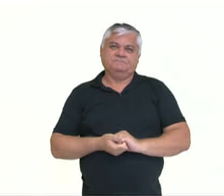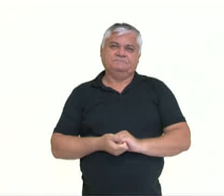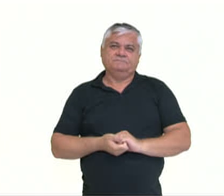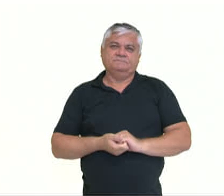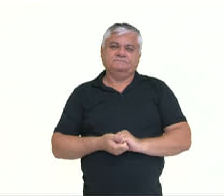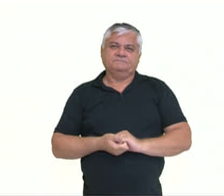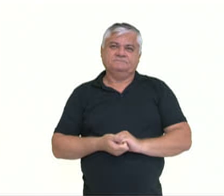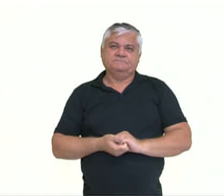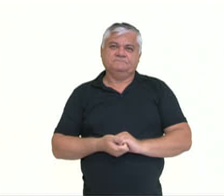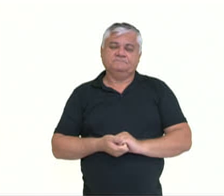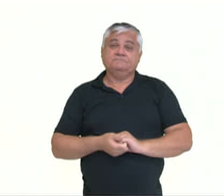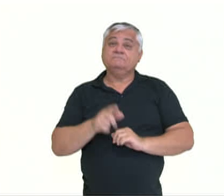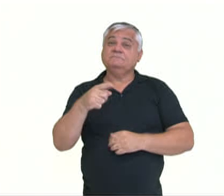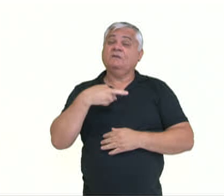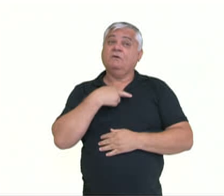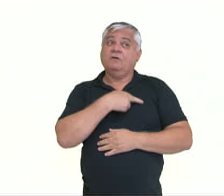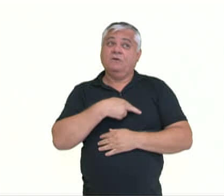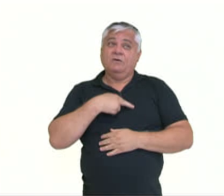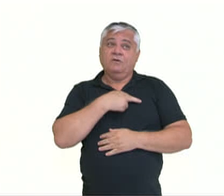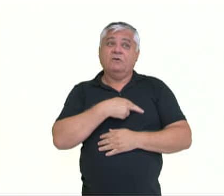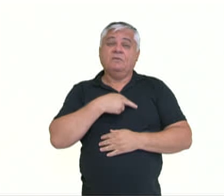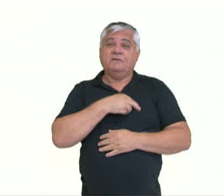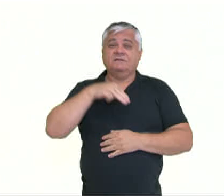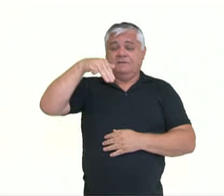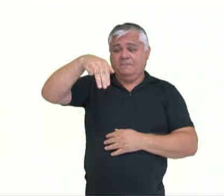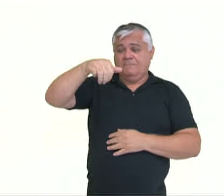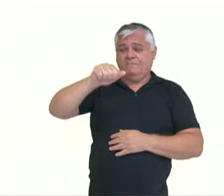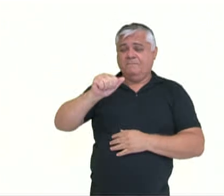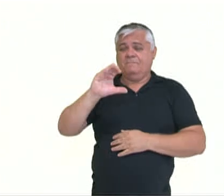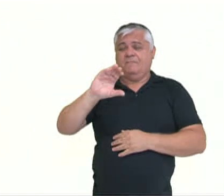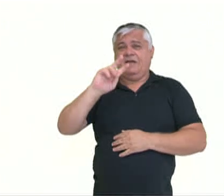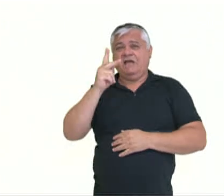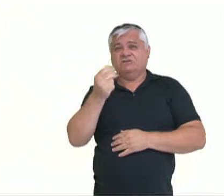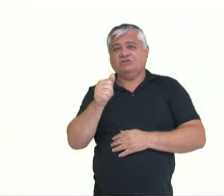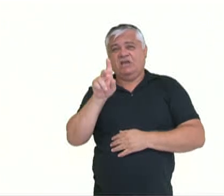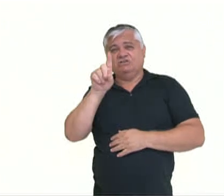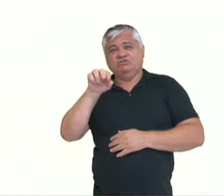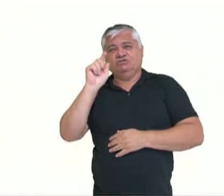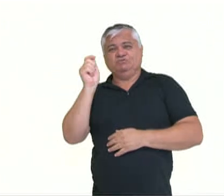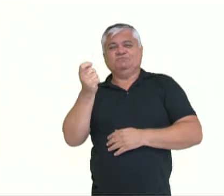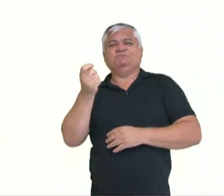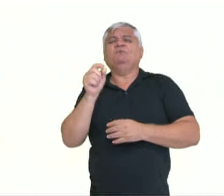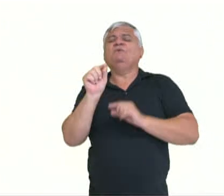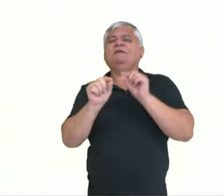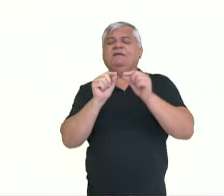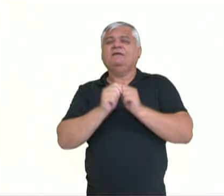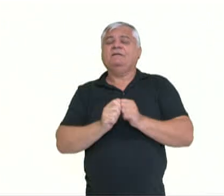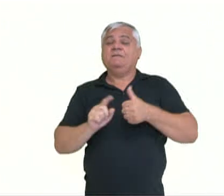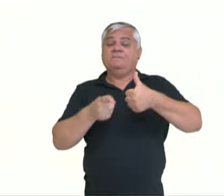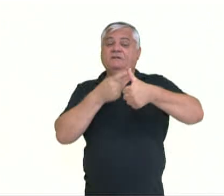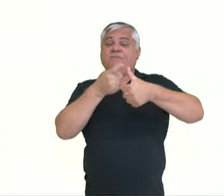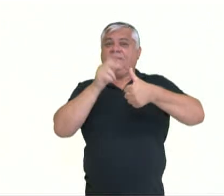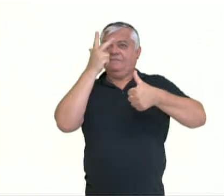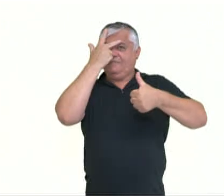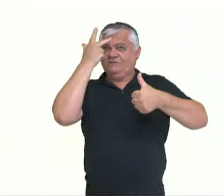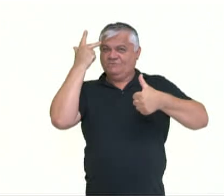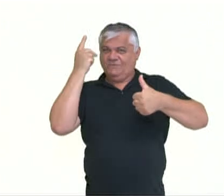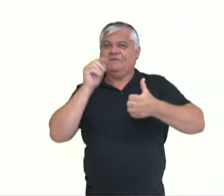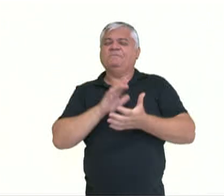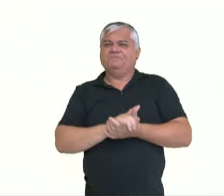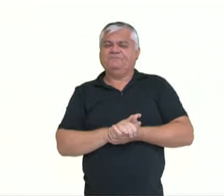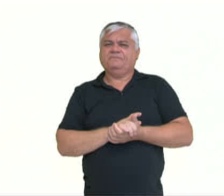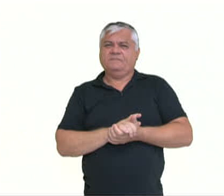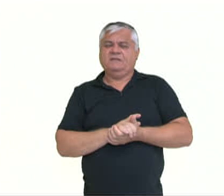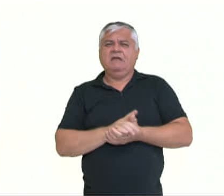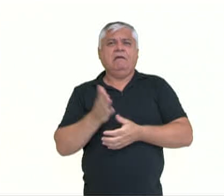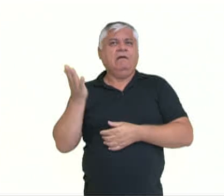O romance machadiano. Memórias Póstumas de Brás Cubas é narrado em primeira pessoa. Pouco comum